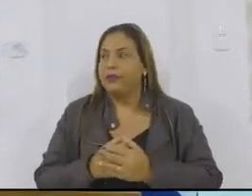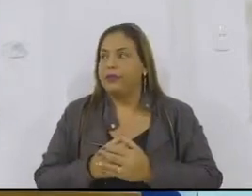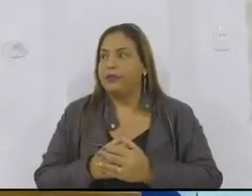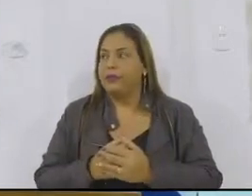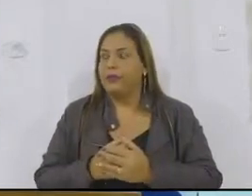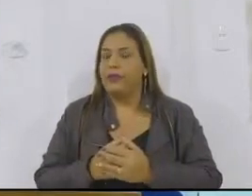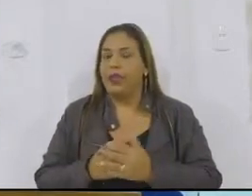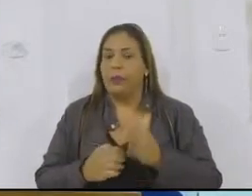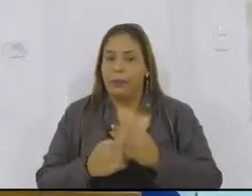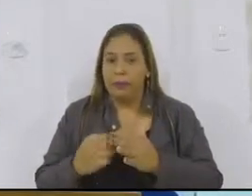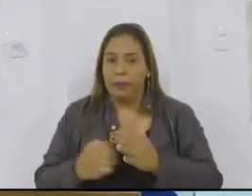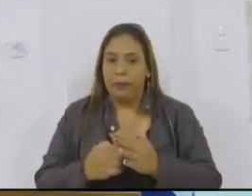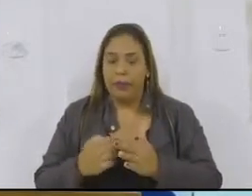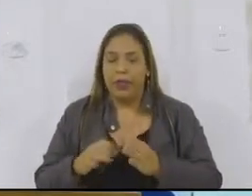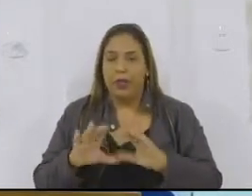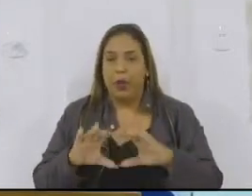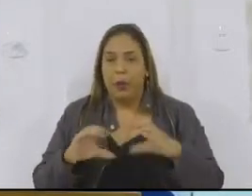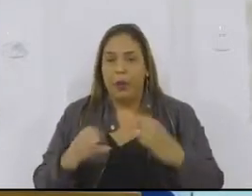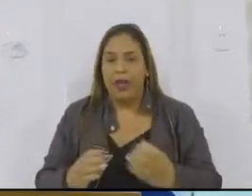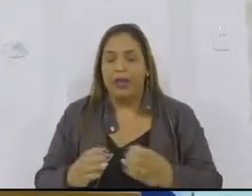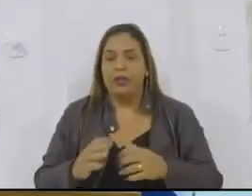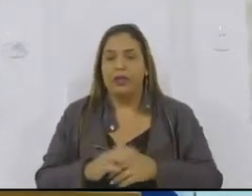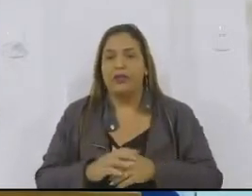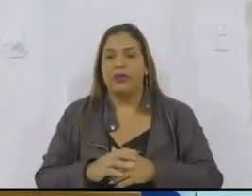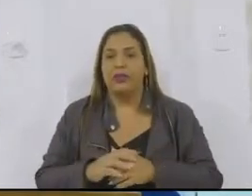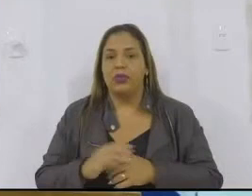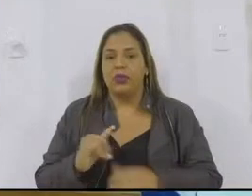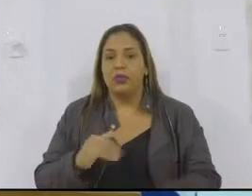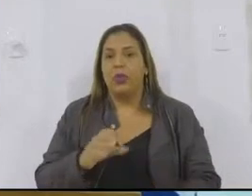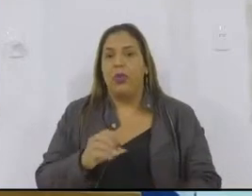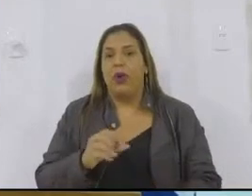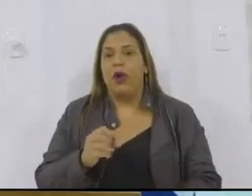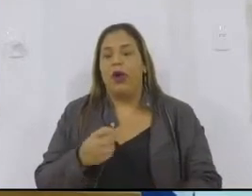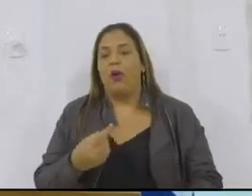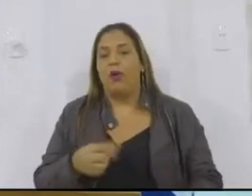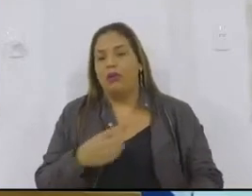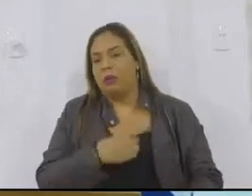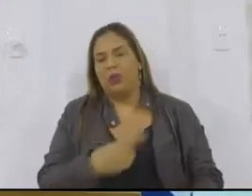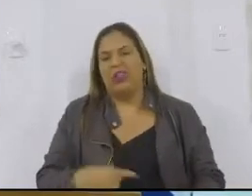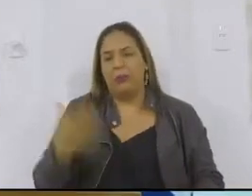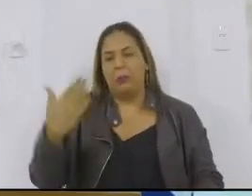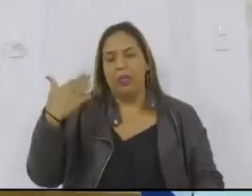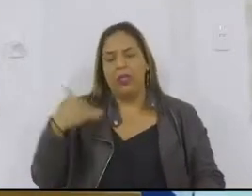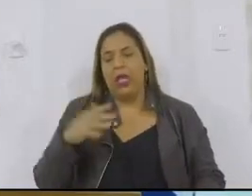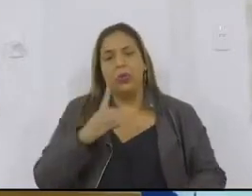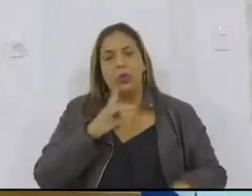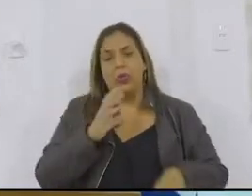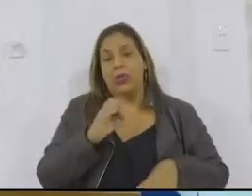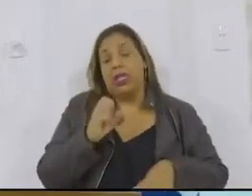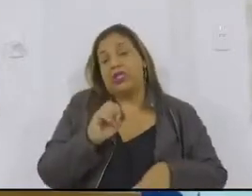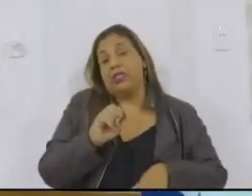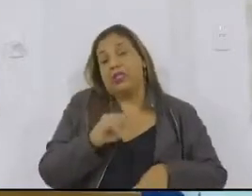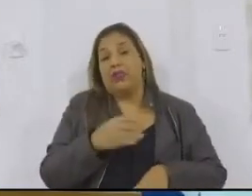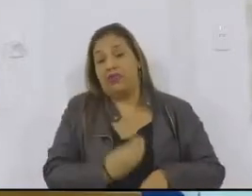é uma cooperativa, que eles são de seu João Reis, na época, que era até um deputado estadual, não sei se ainda é vivo,